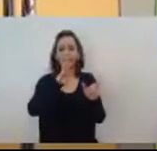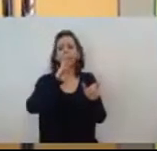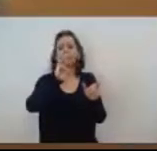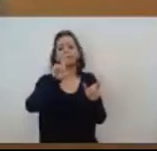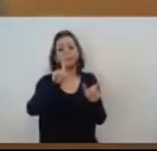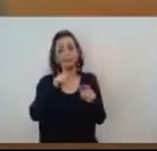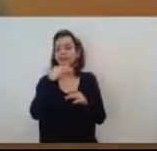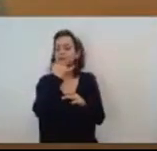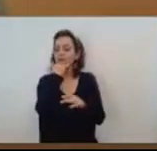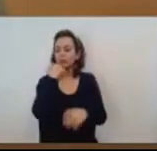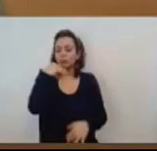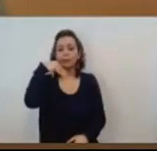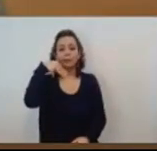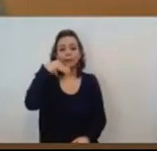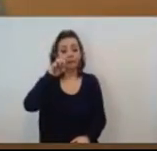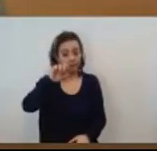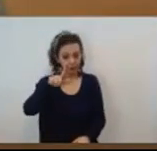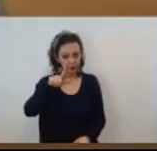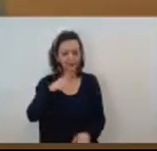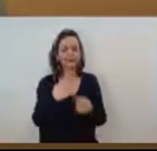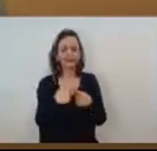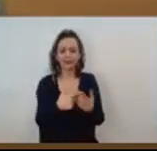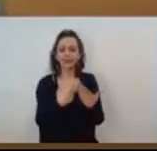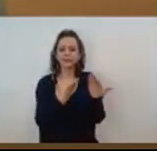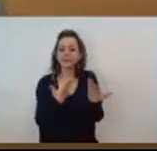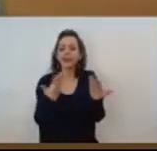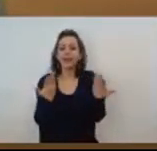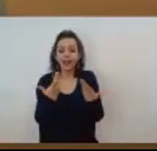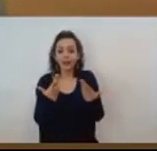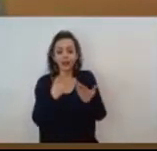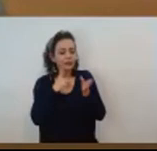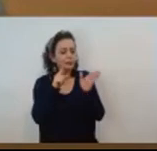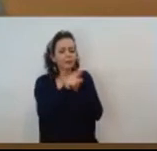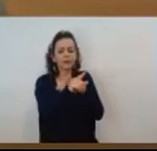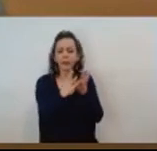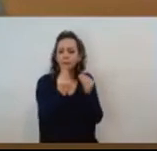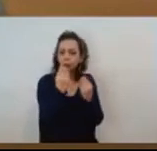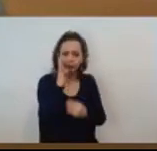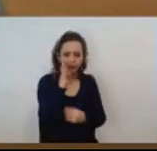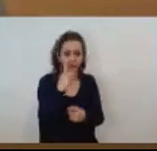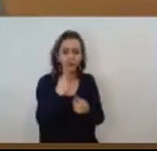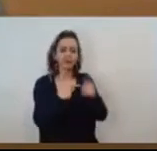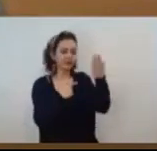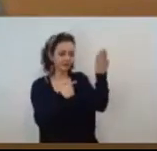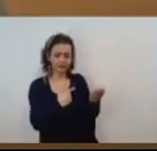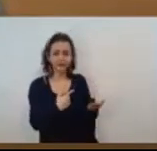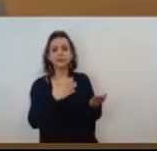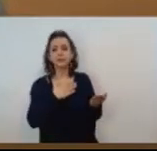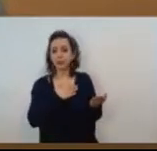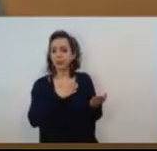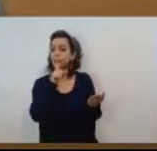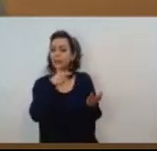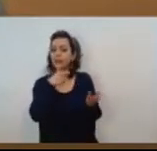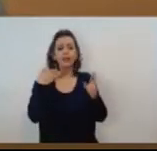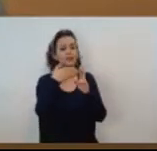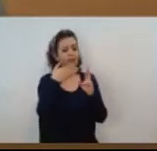você que é uma pessoa que da minha humilde leitura é uma referência para mim e para muitas pessoas e eu queria que você me falasse o